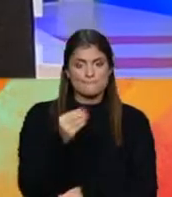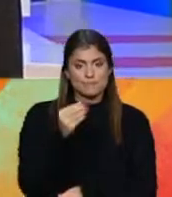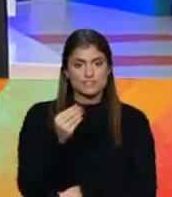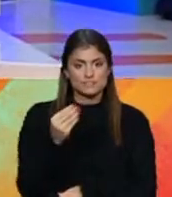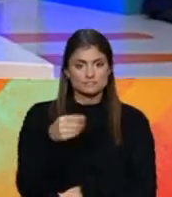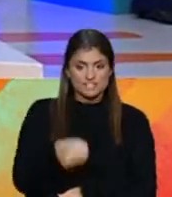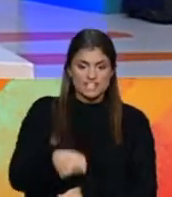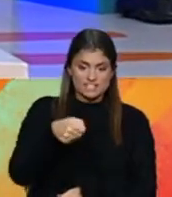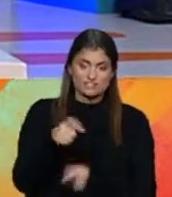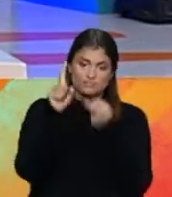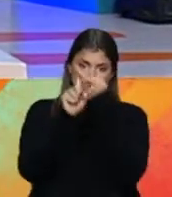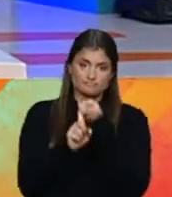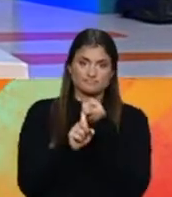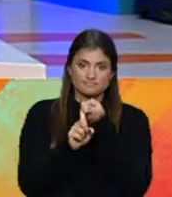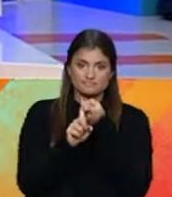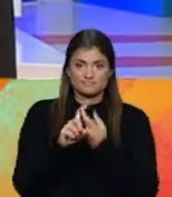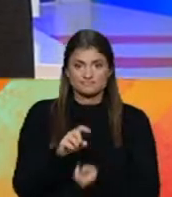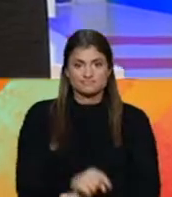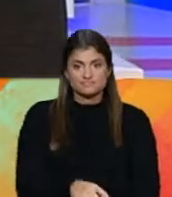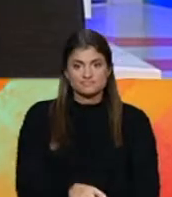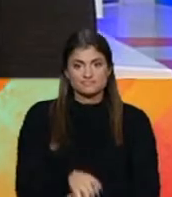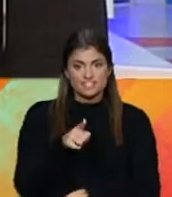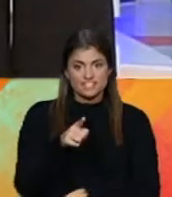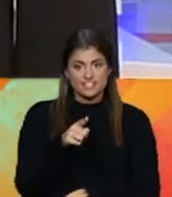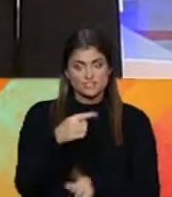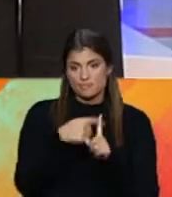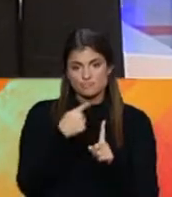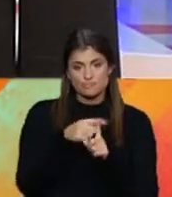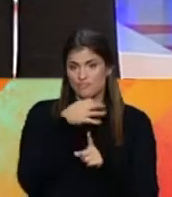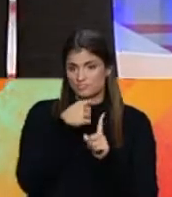que devem ser suspensos ele